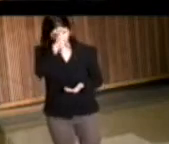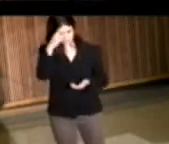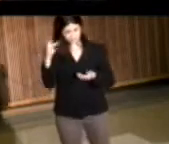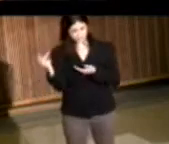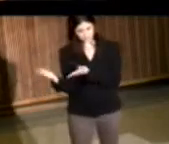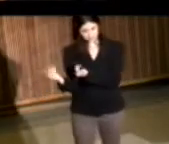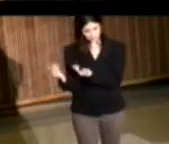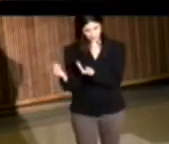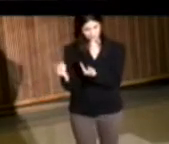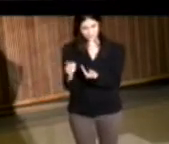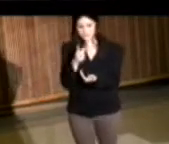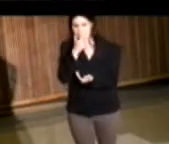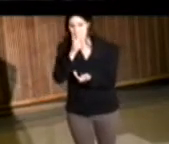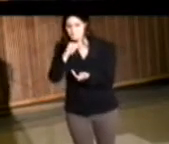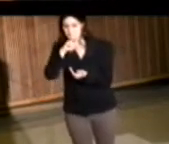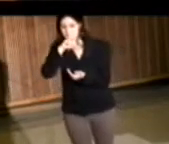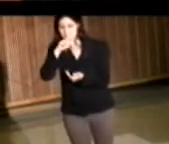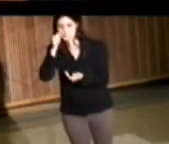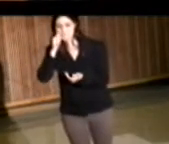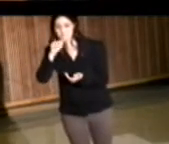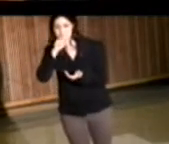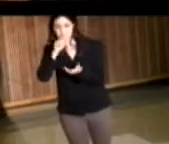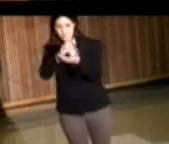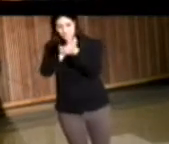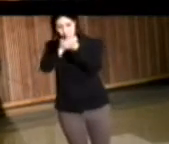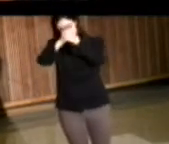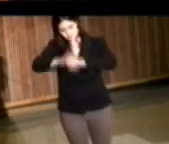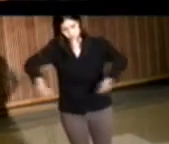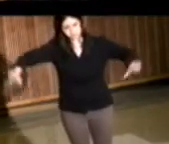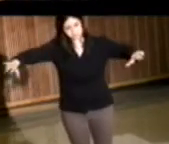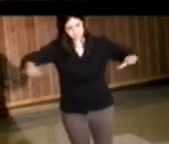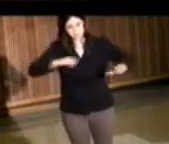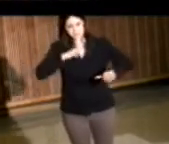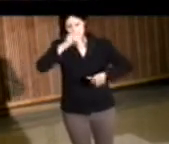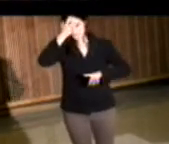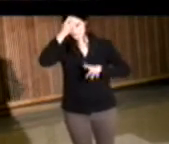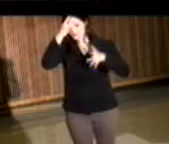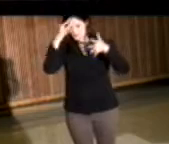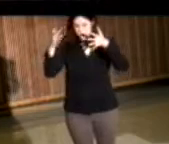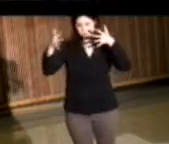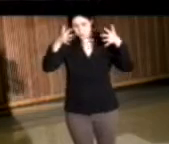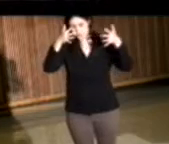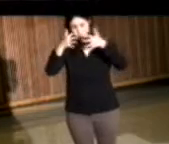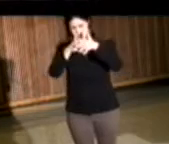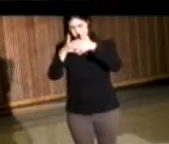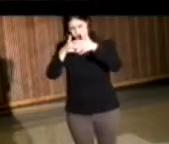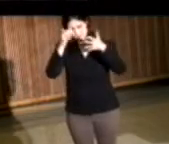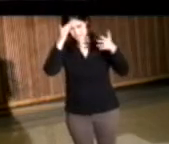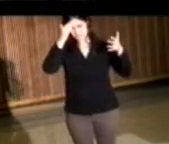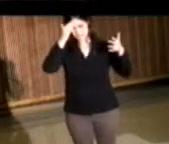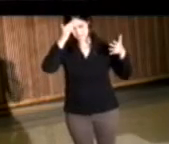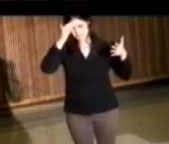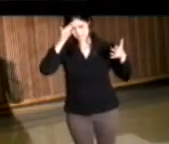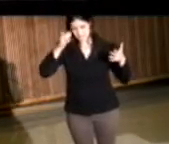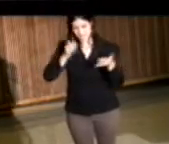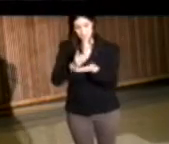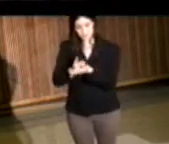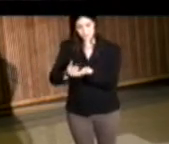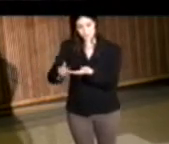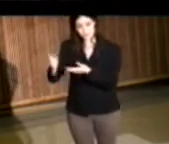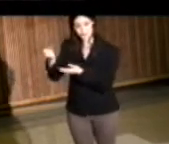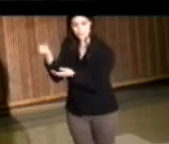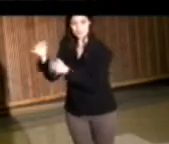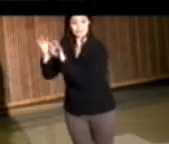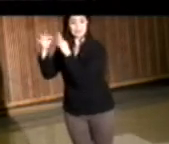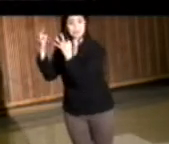pais se separaram, minha mente ficou uma confusão, eu não entendia nada. Eu dou graças a Deus por algumas